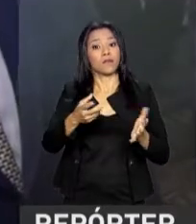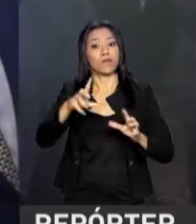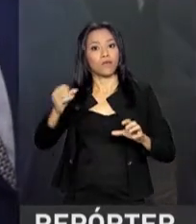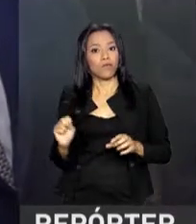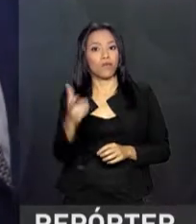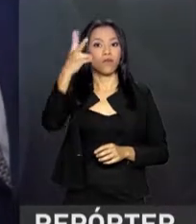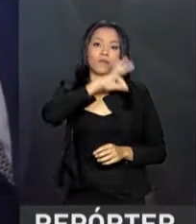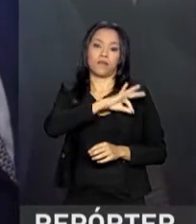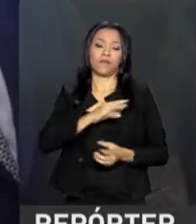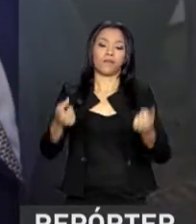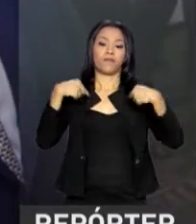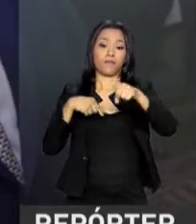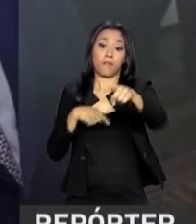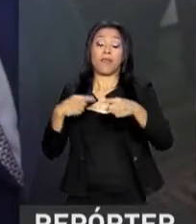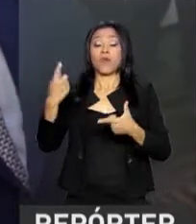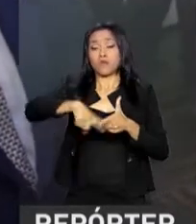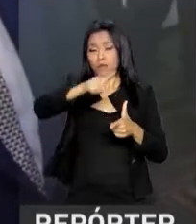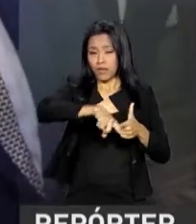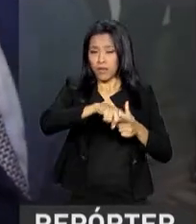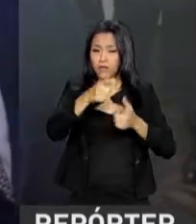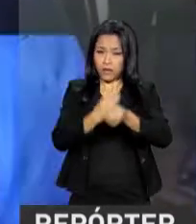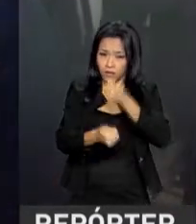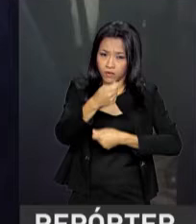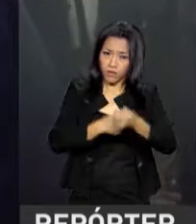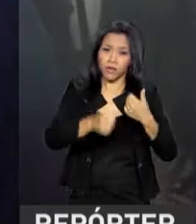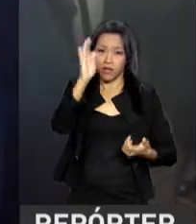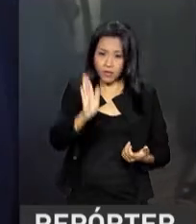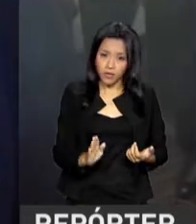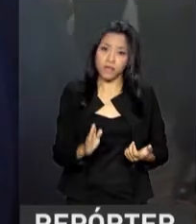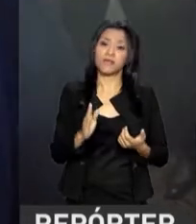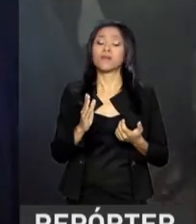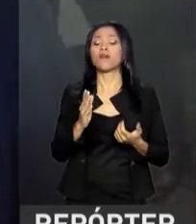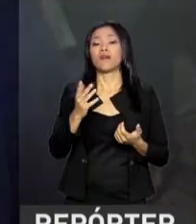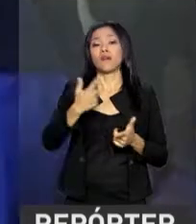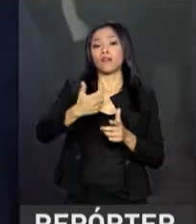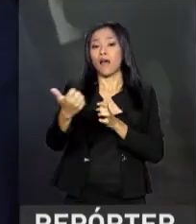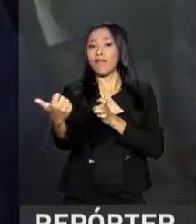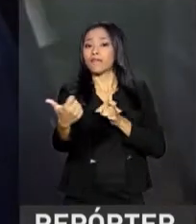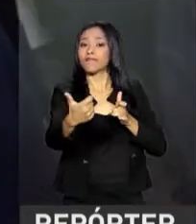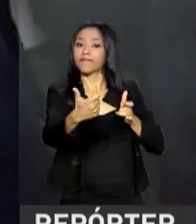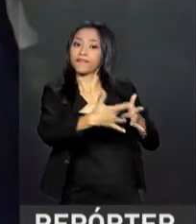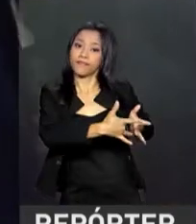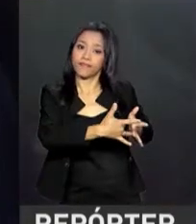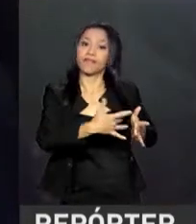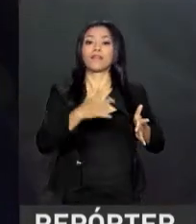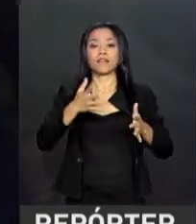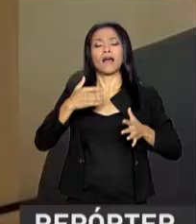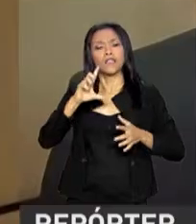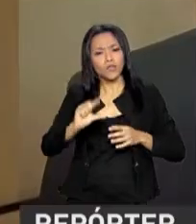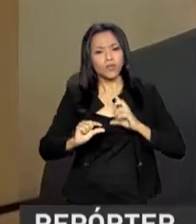em são paulo a crise na economia brasileira está ficando cada vez mais para trás com uma recuperação lenta mas consistente